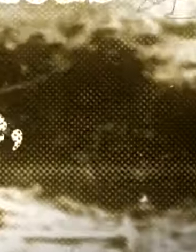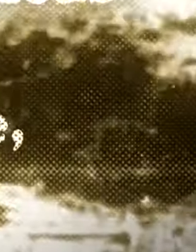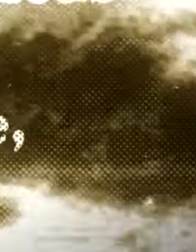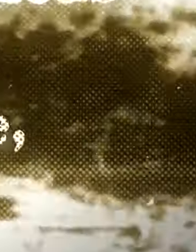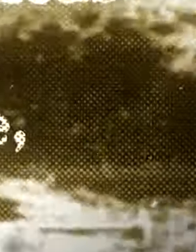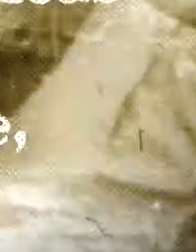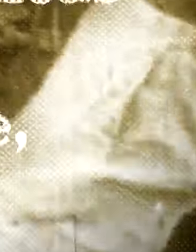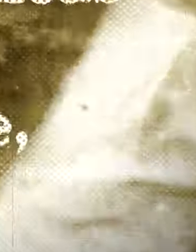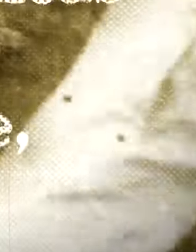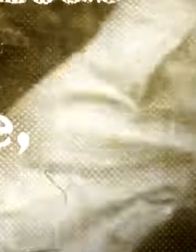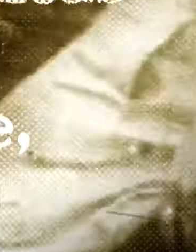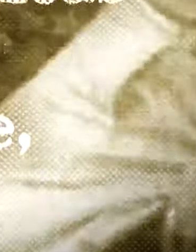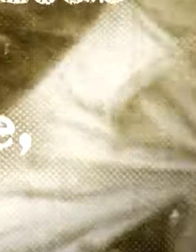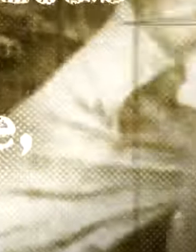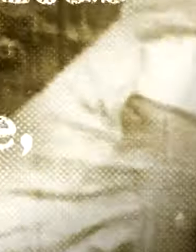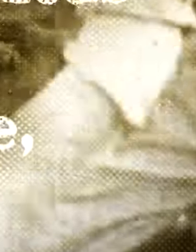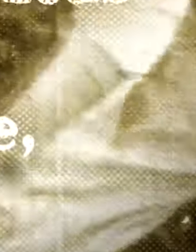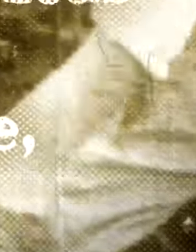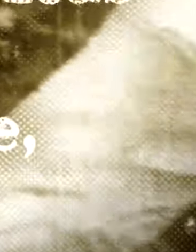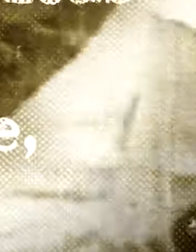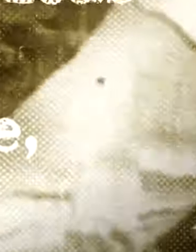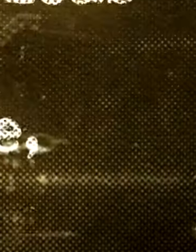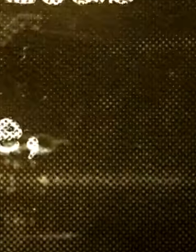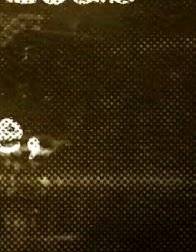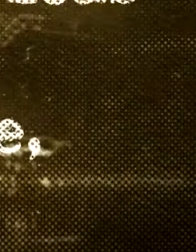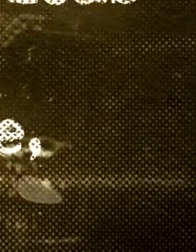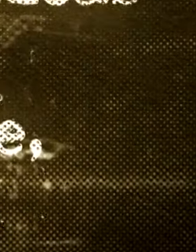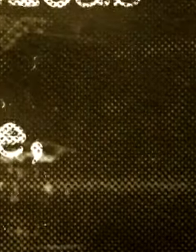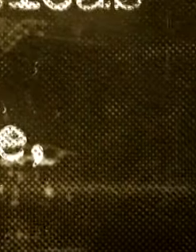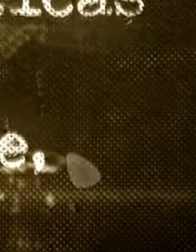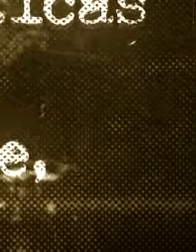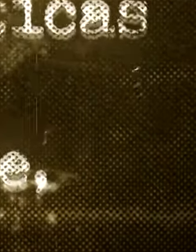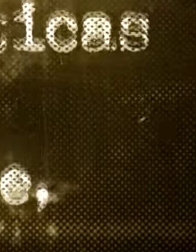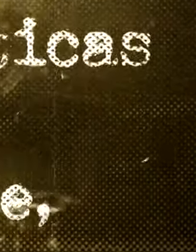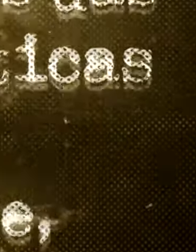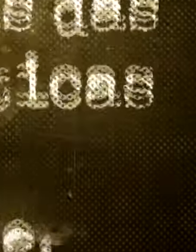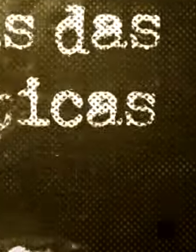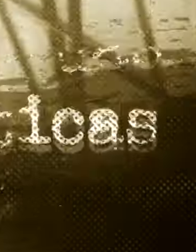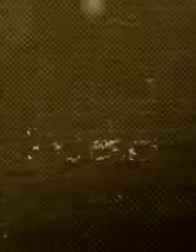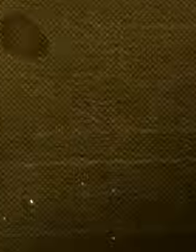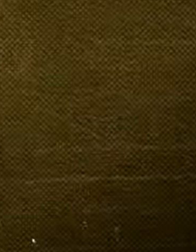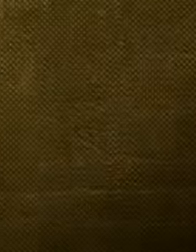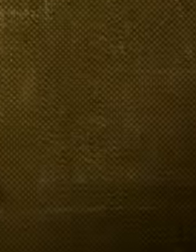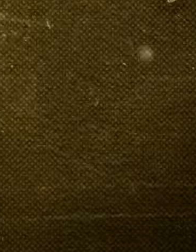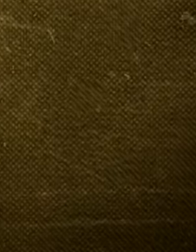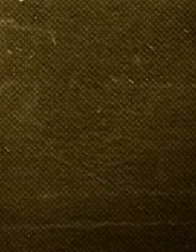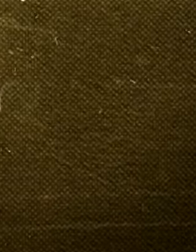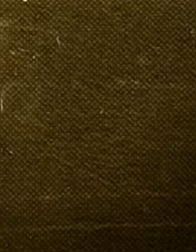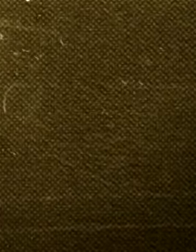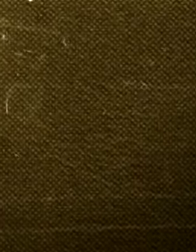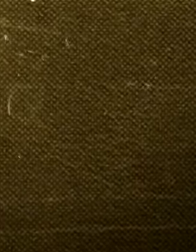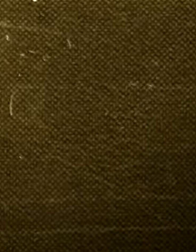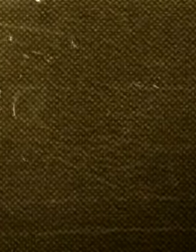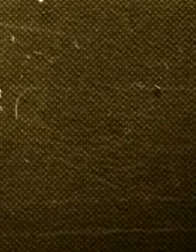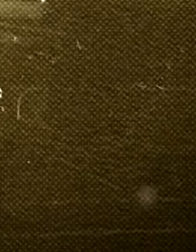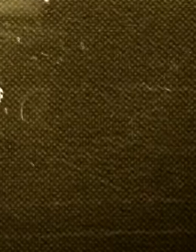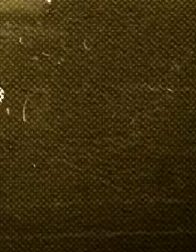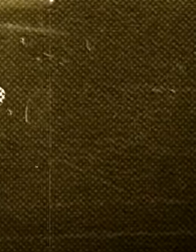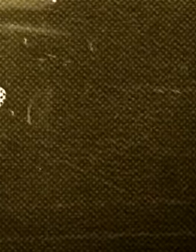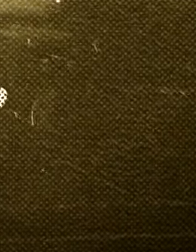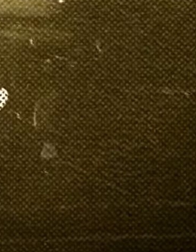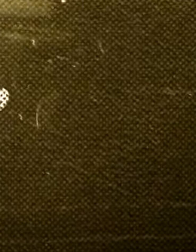revoluções democráticas de 22, 24 e 30, aos 15 anos de idade, fugindo do recesso do lar,